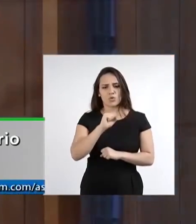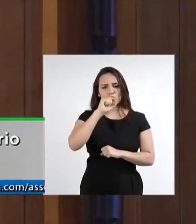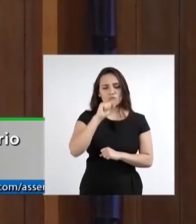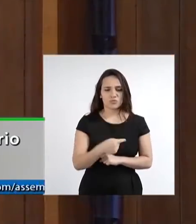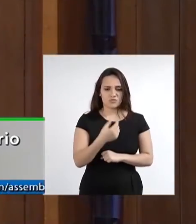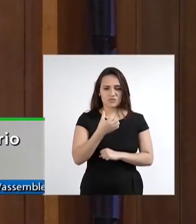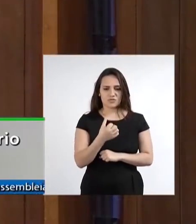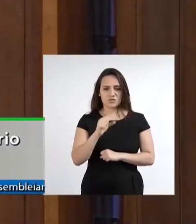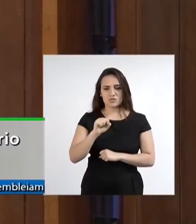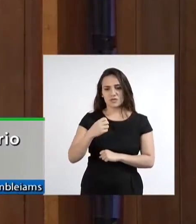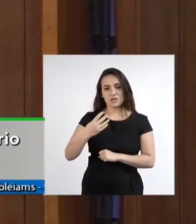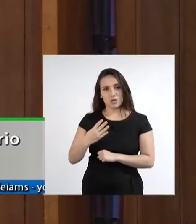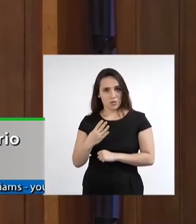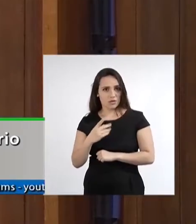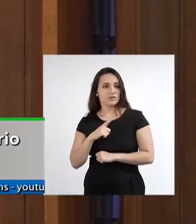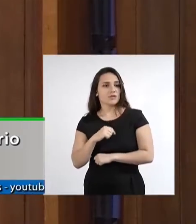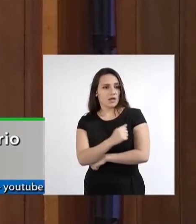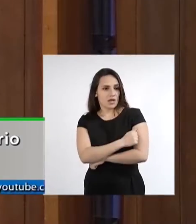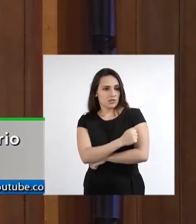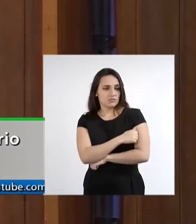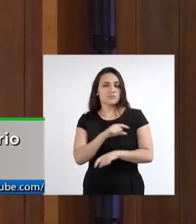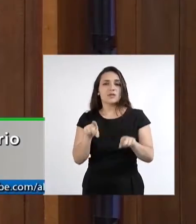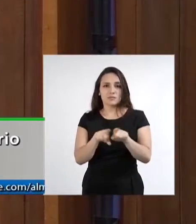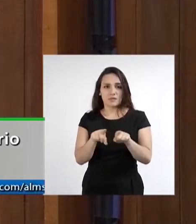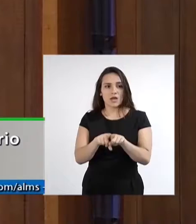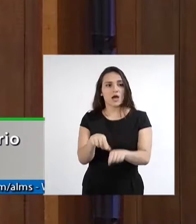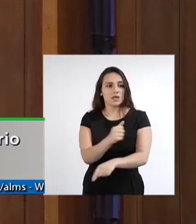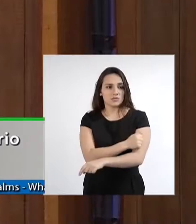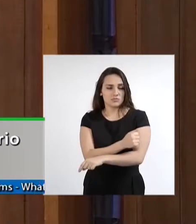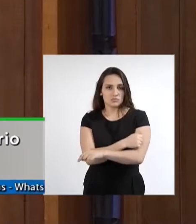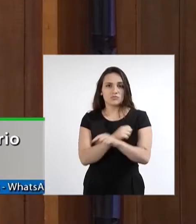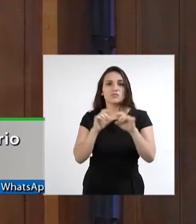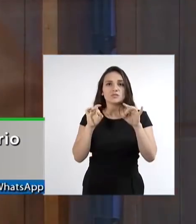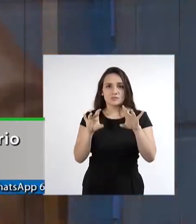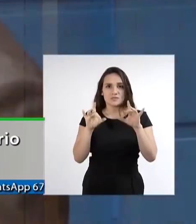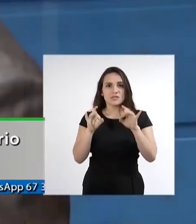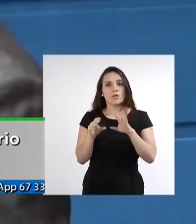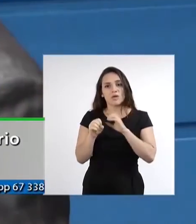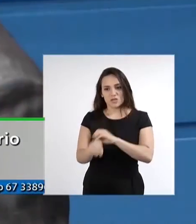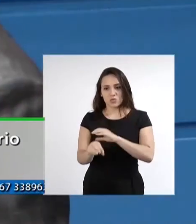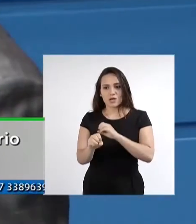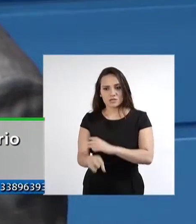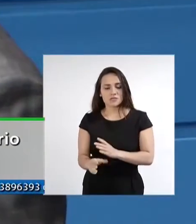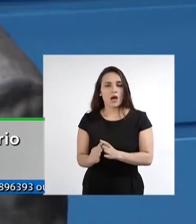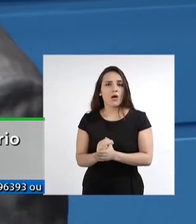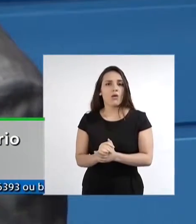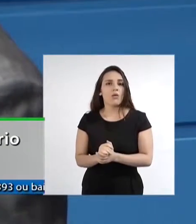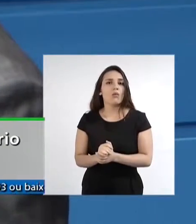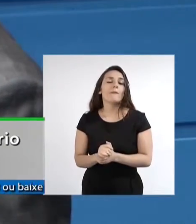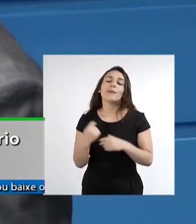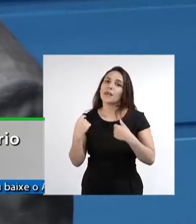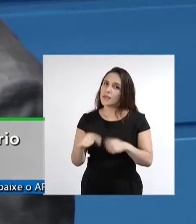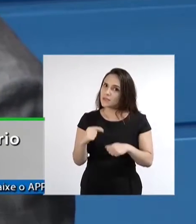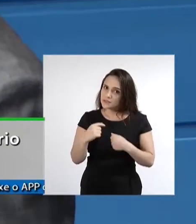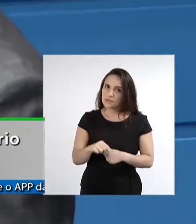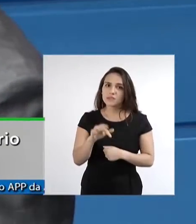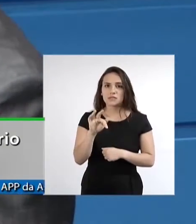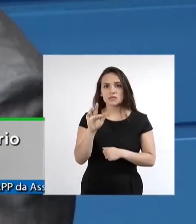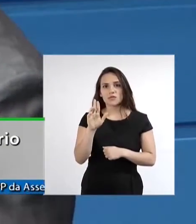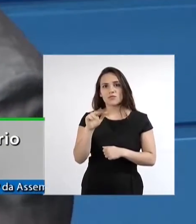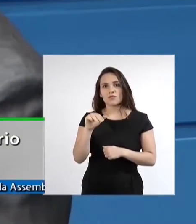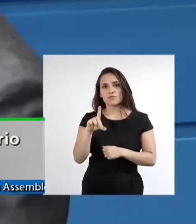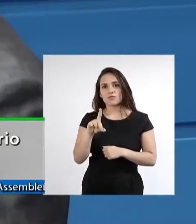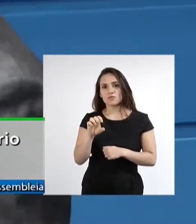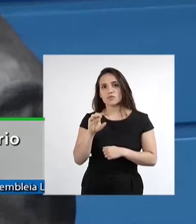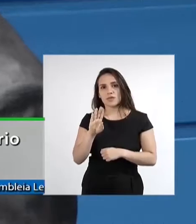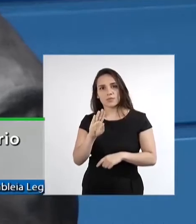8.664 alunos da educação especial. Essas instituições dependem do repasse do Fundeb para